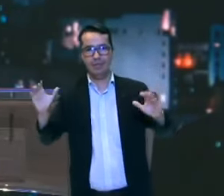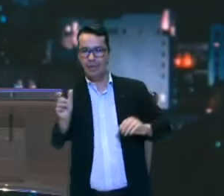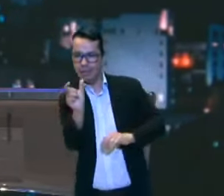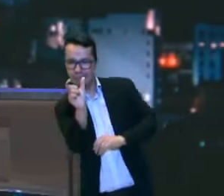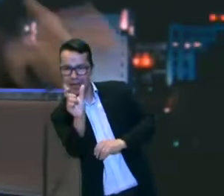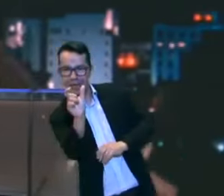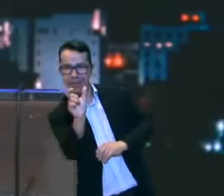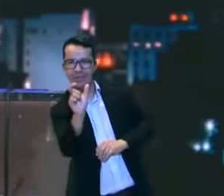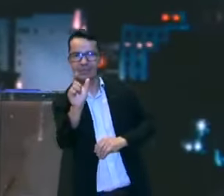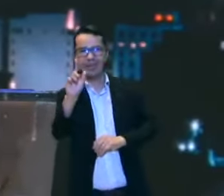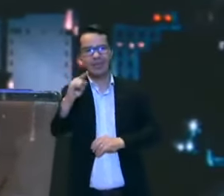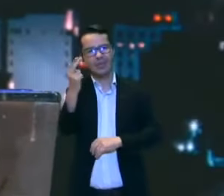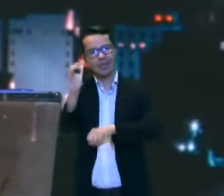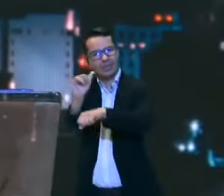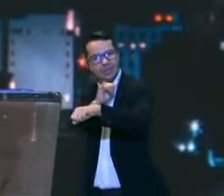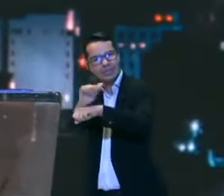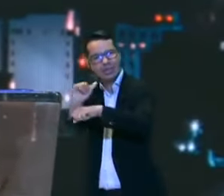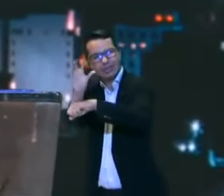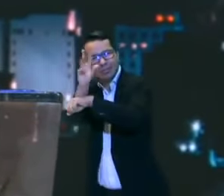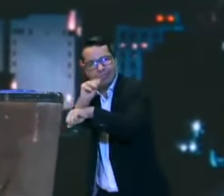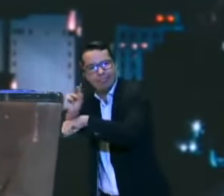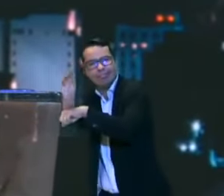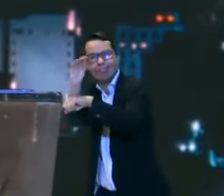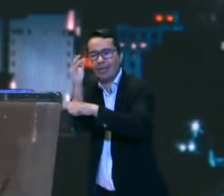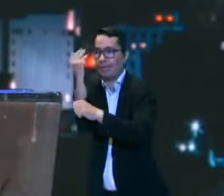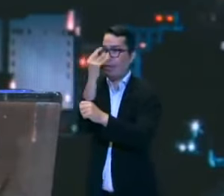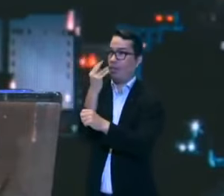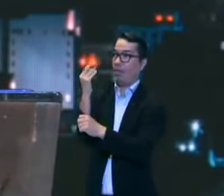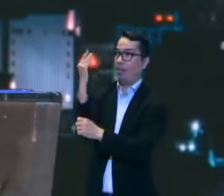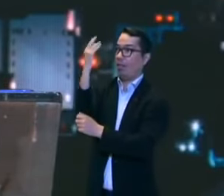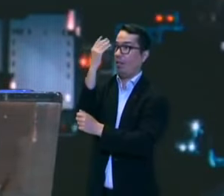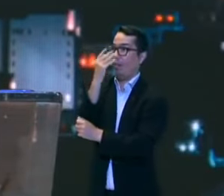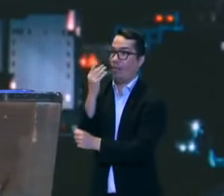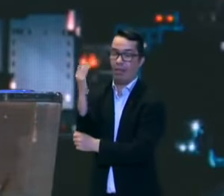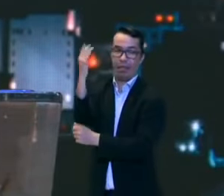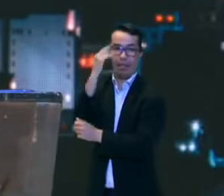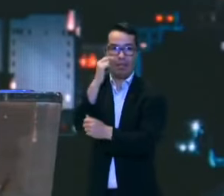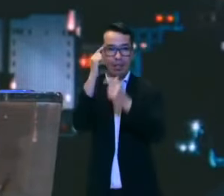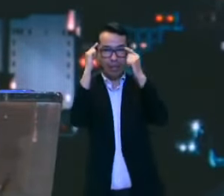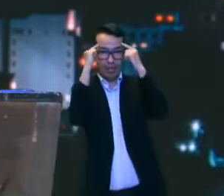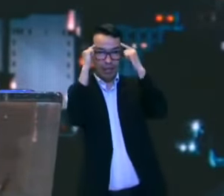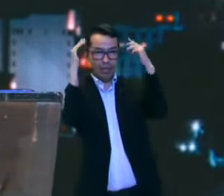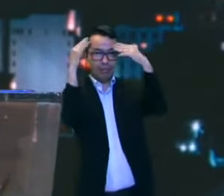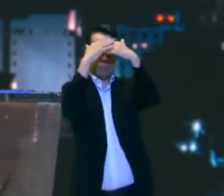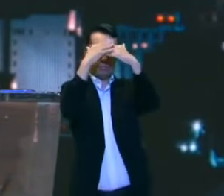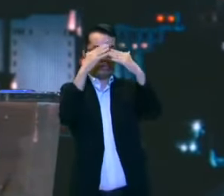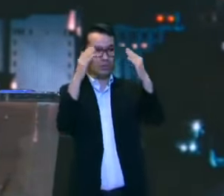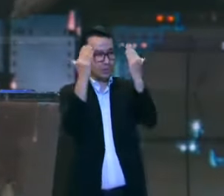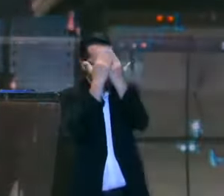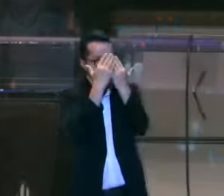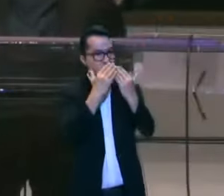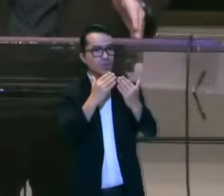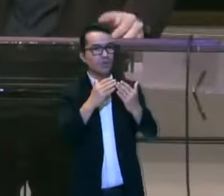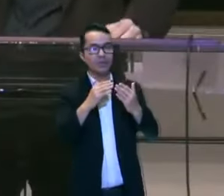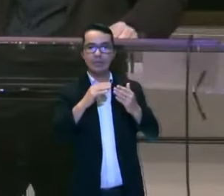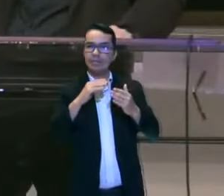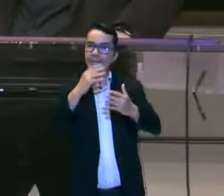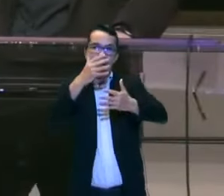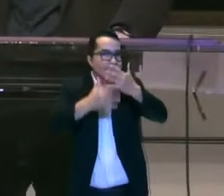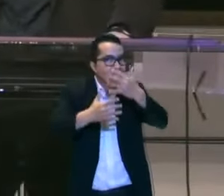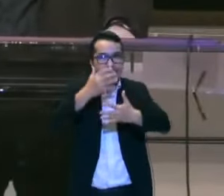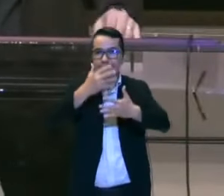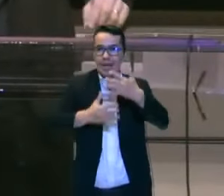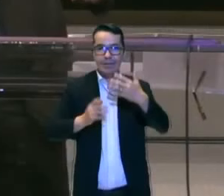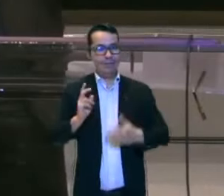descrentes continuassem dessa forma. Em 2 Coríntios 11,3, mente corrompida, mas receio que assim como a serpente enganou Eva com a